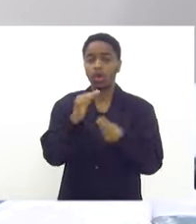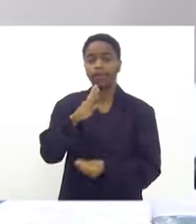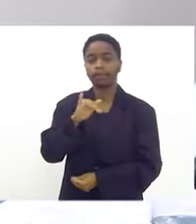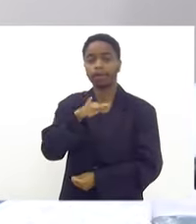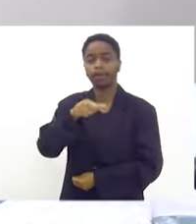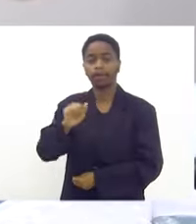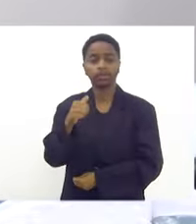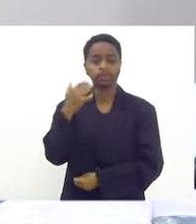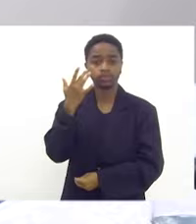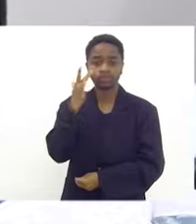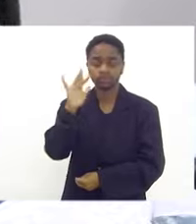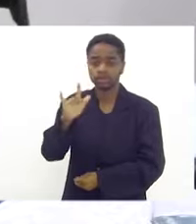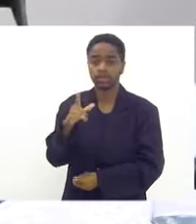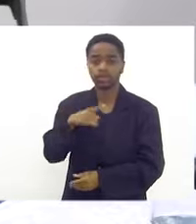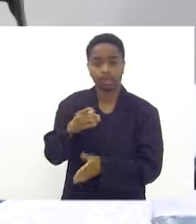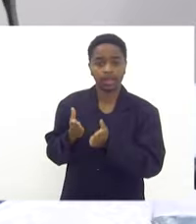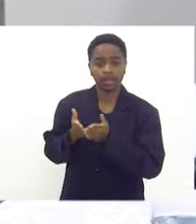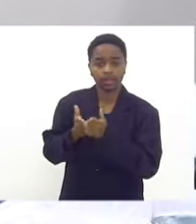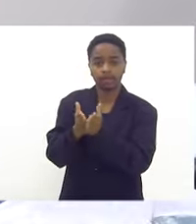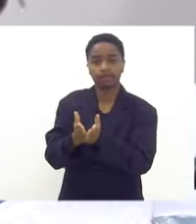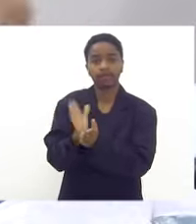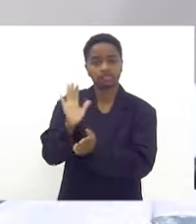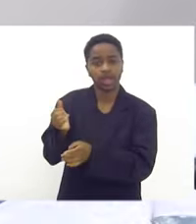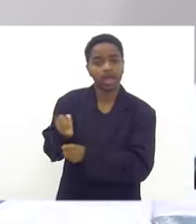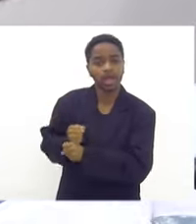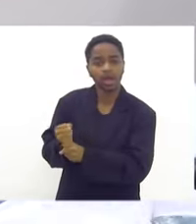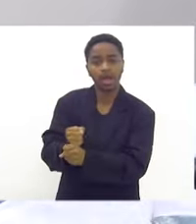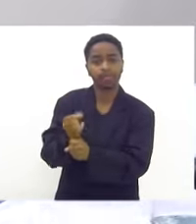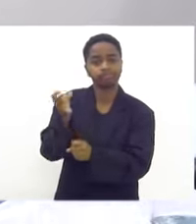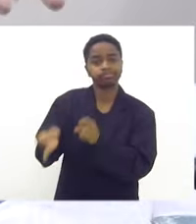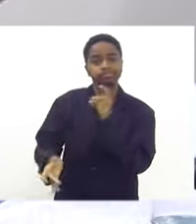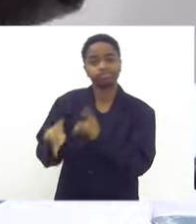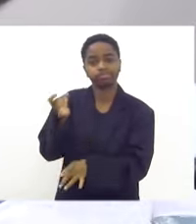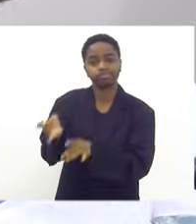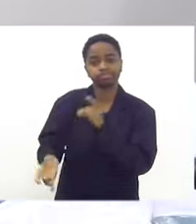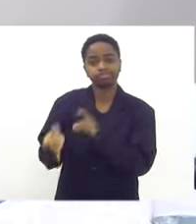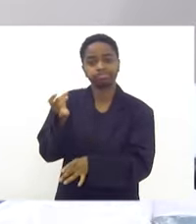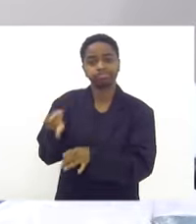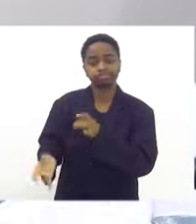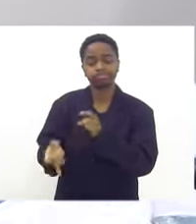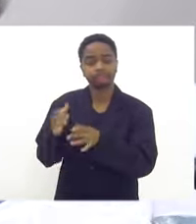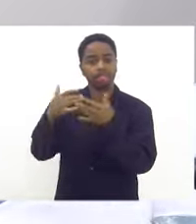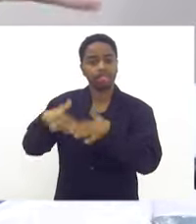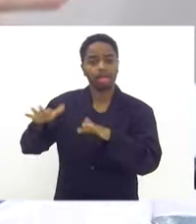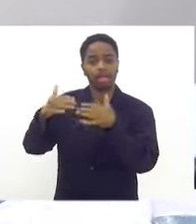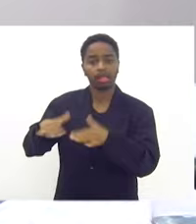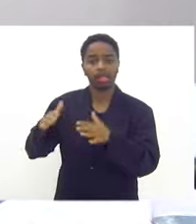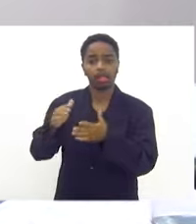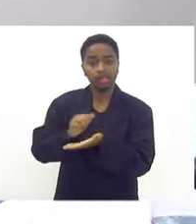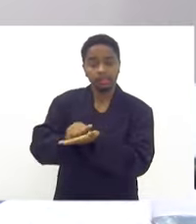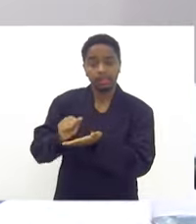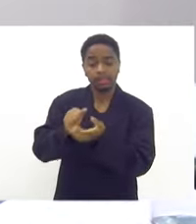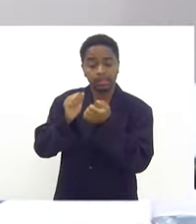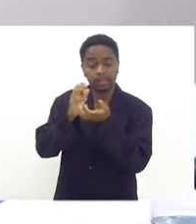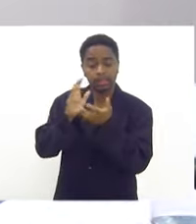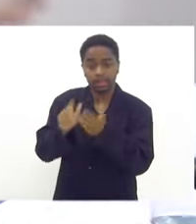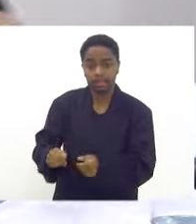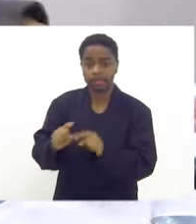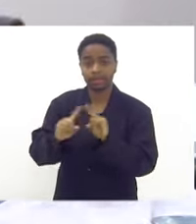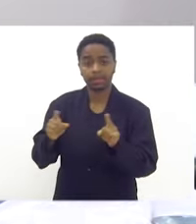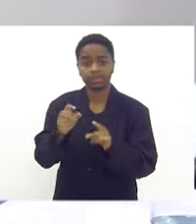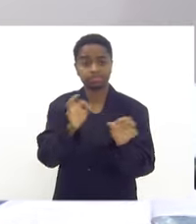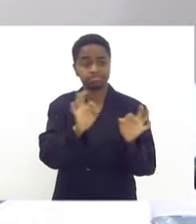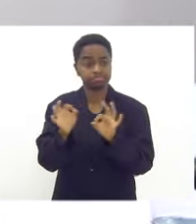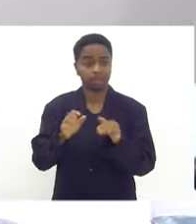conhecimento dos navios que ao longo dos anos na Bia de Guanabara fazem lavagem lá da parte dos tanque a céu aberto ninguém toma Providência e aqui